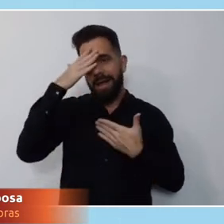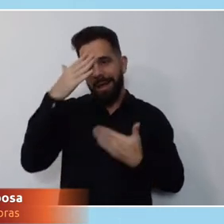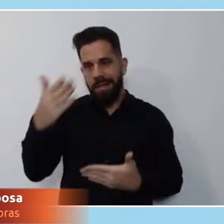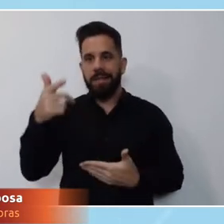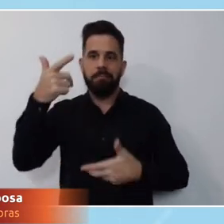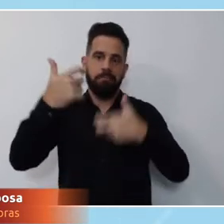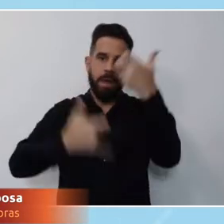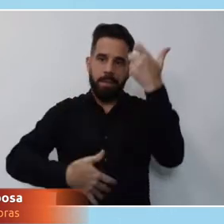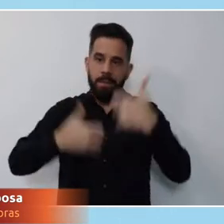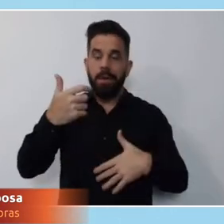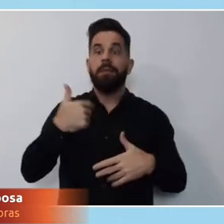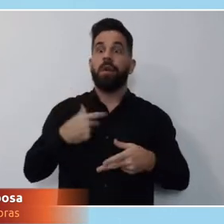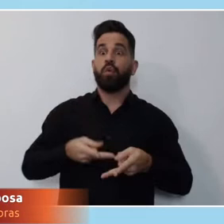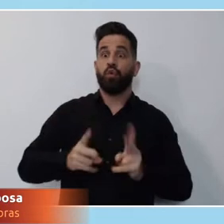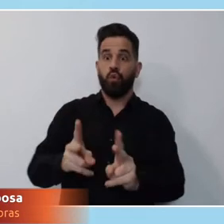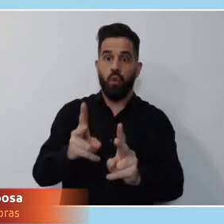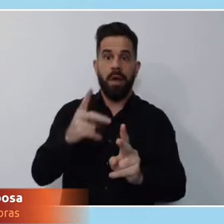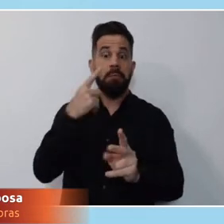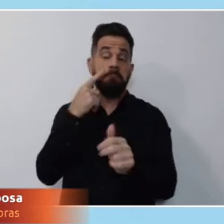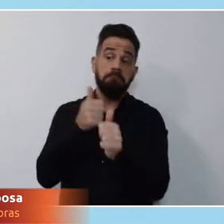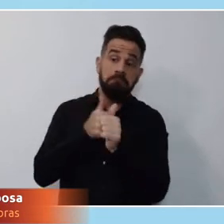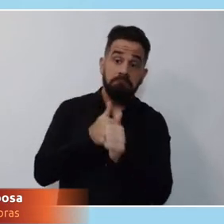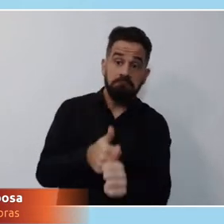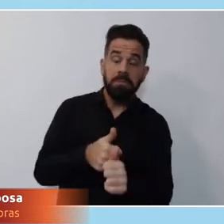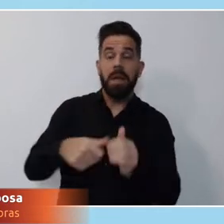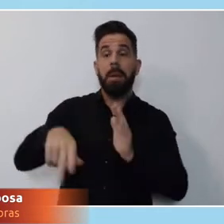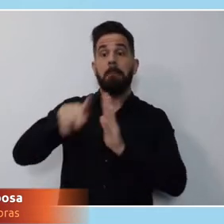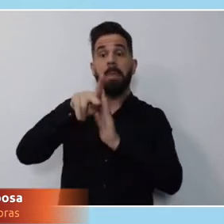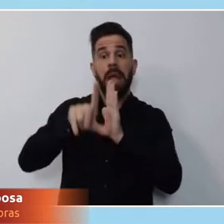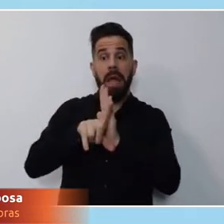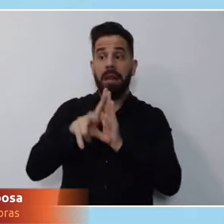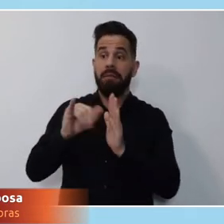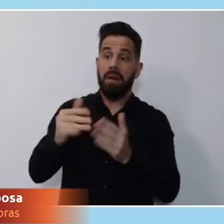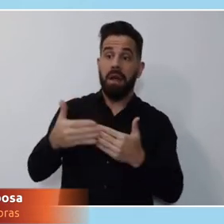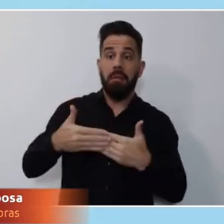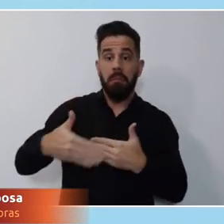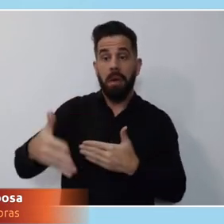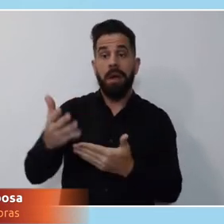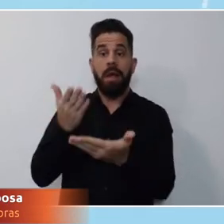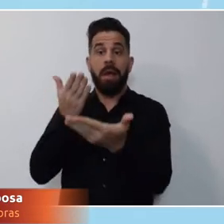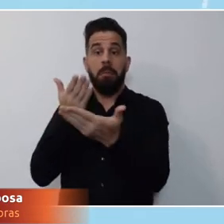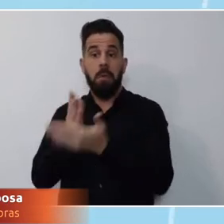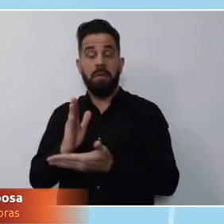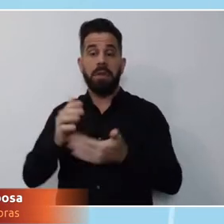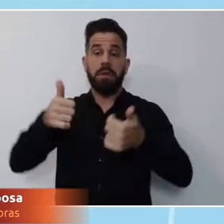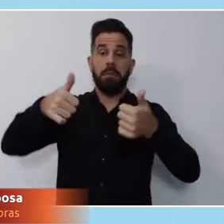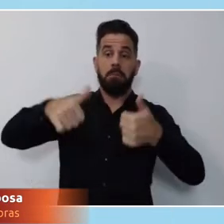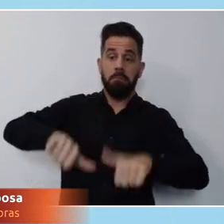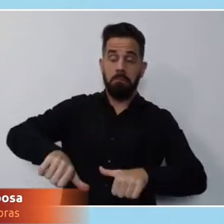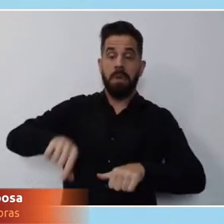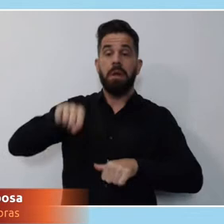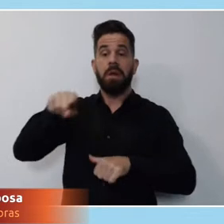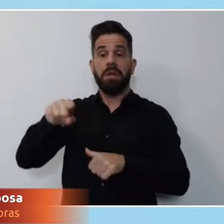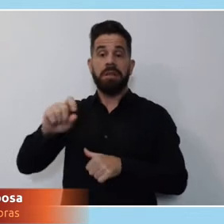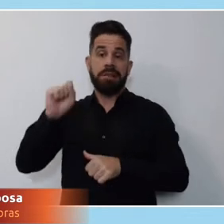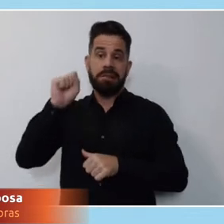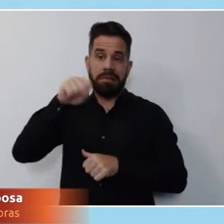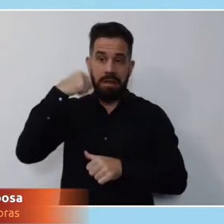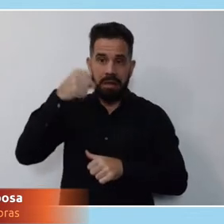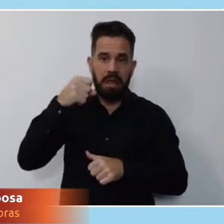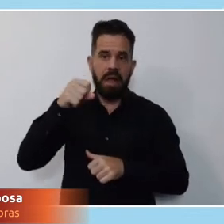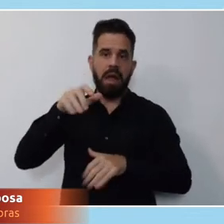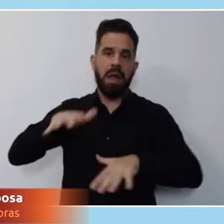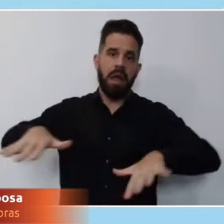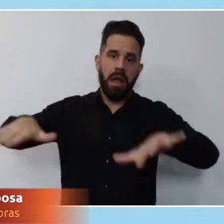né, o andamento desse projeto de lei, que agora deve ir para votação no Senado. Primeiro, né, para avaliação nas comissões